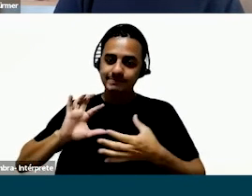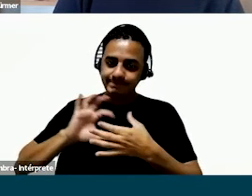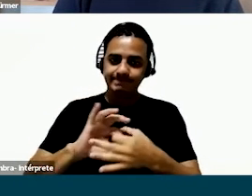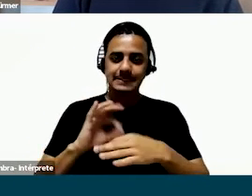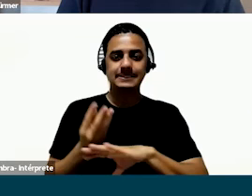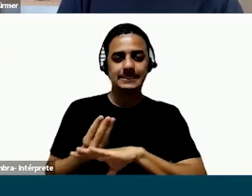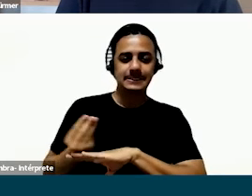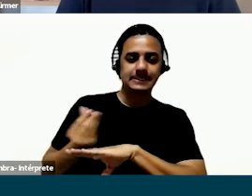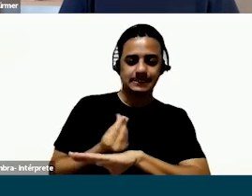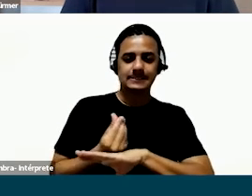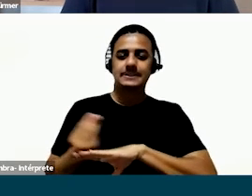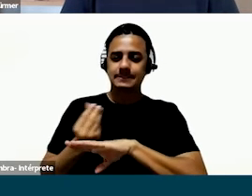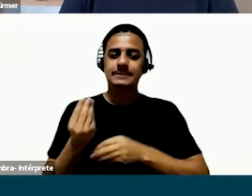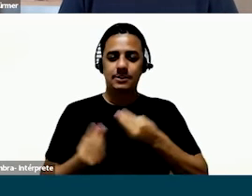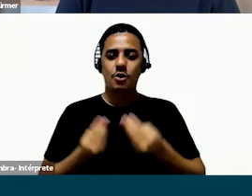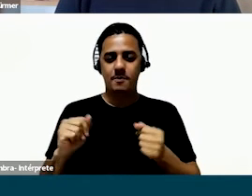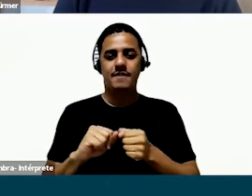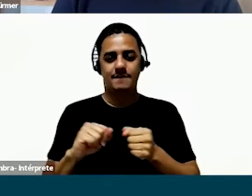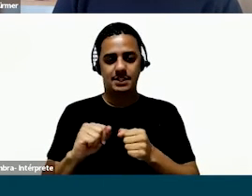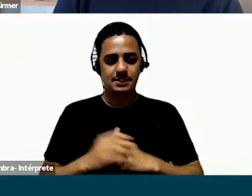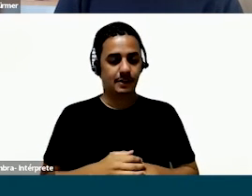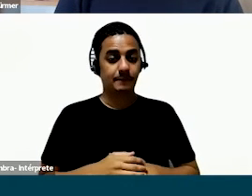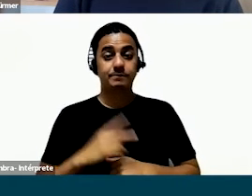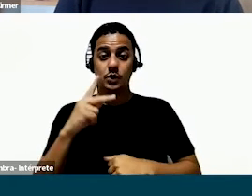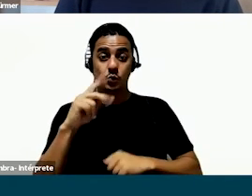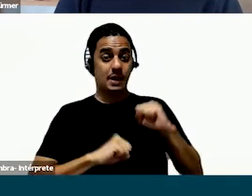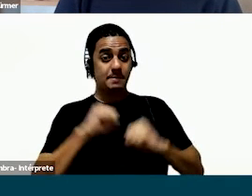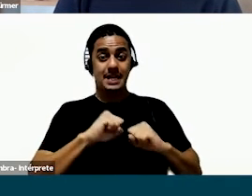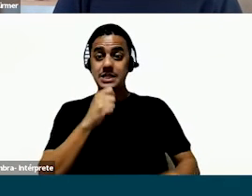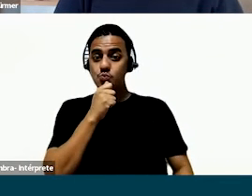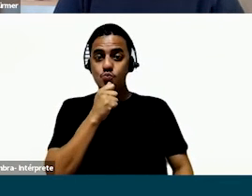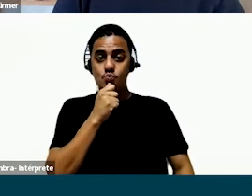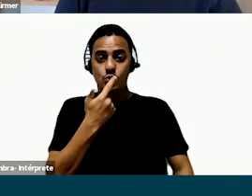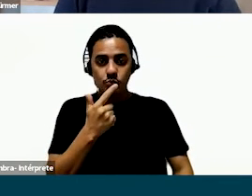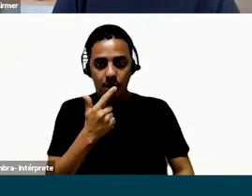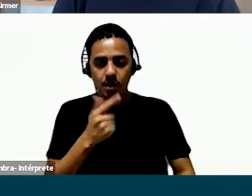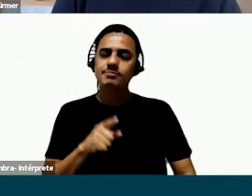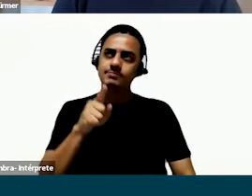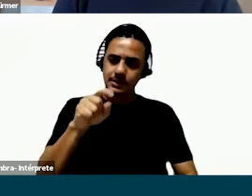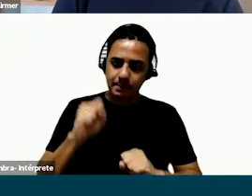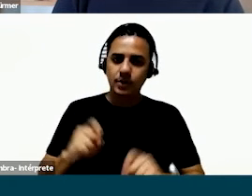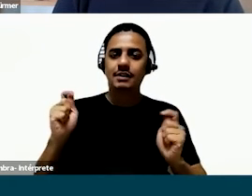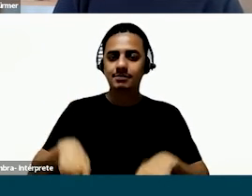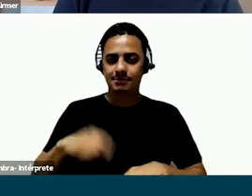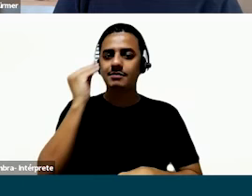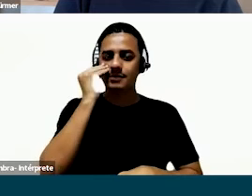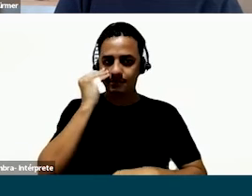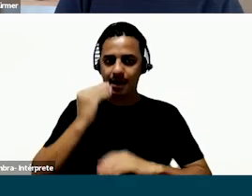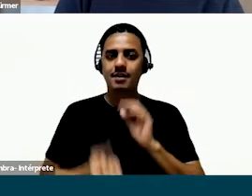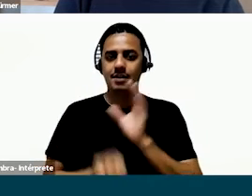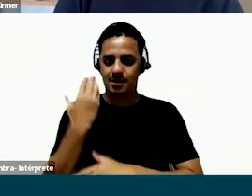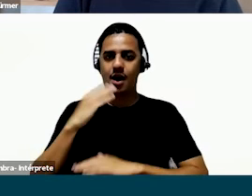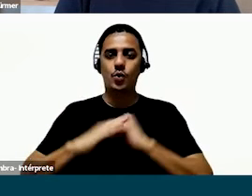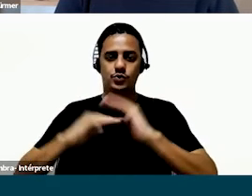no nível da tática mesmo. E aí, mesmo que a sua empresa não tenha essa visão bem estruturada e já pronta, eu recomendo fortemente que você